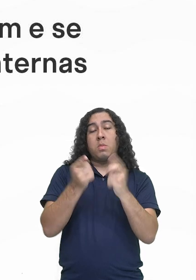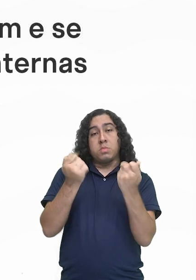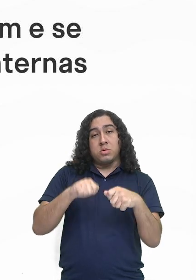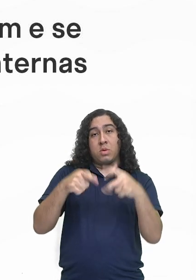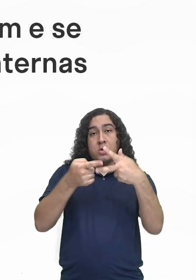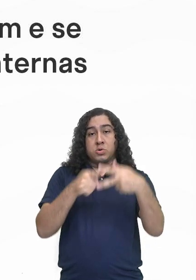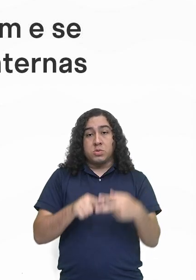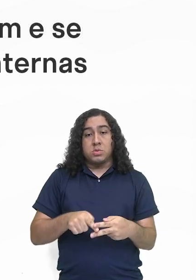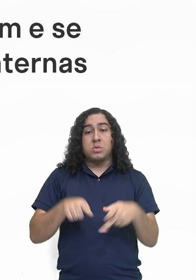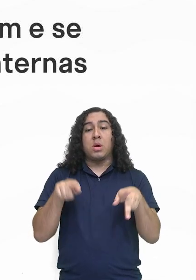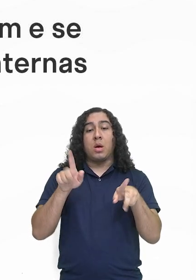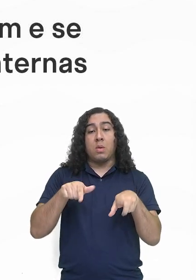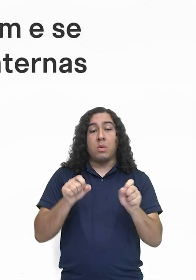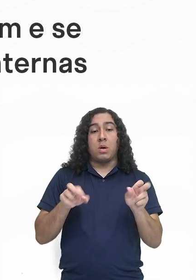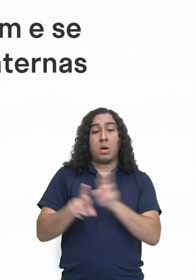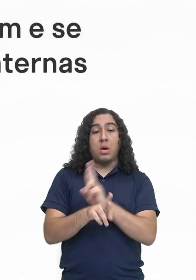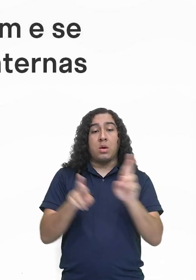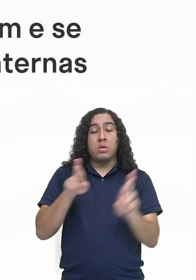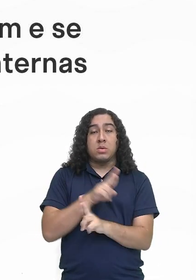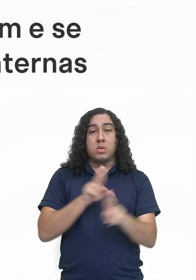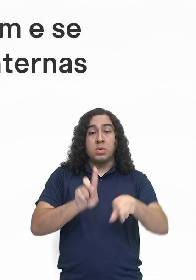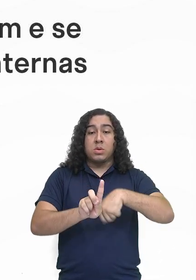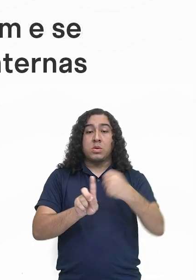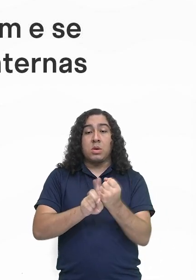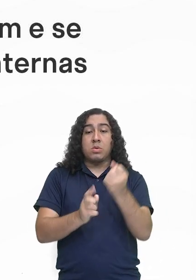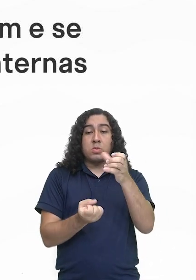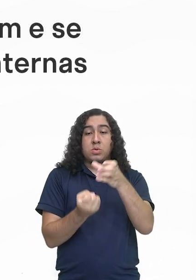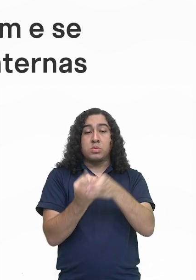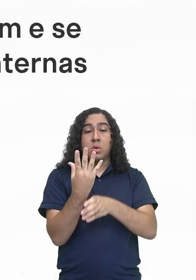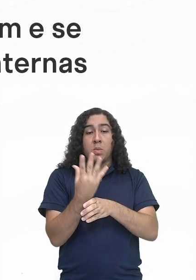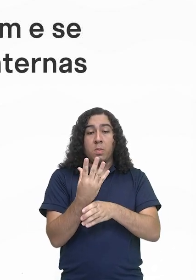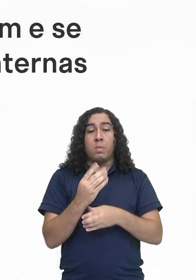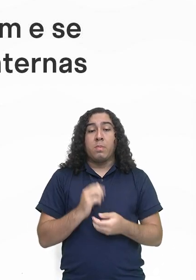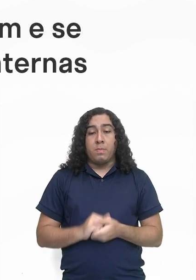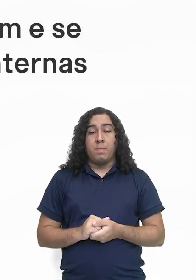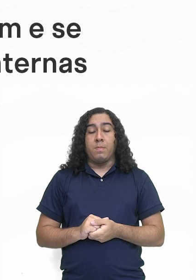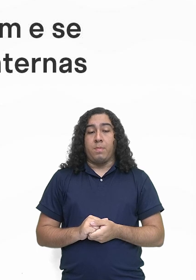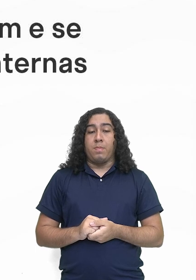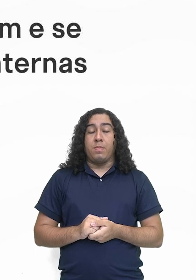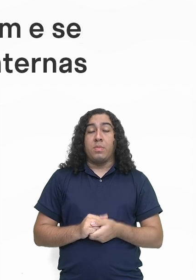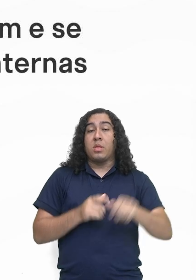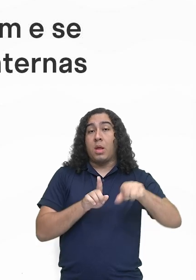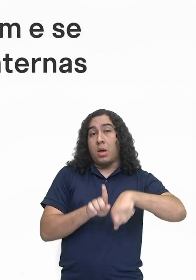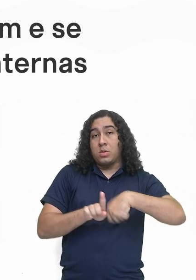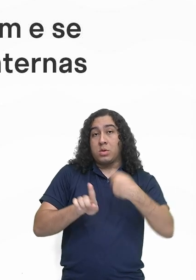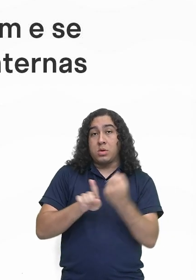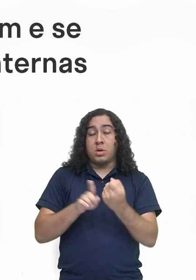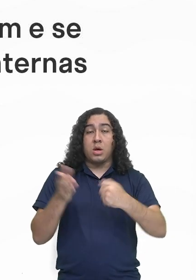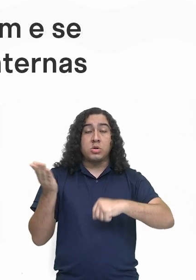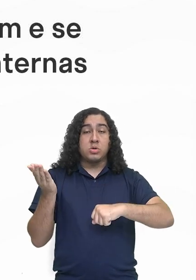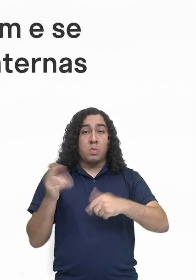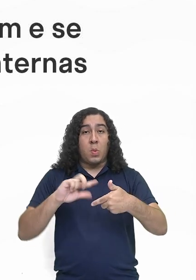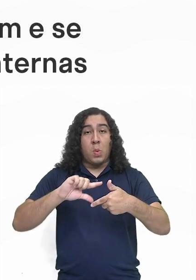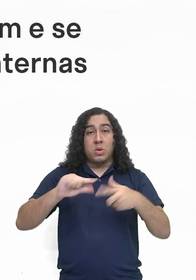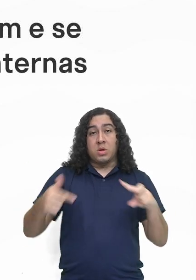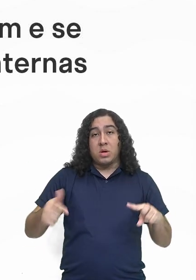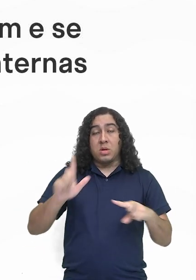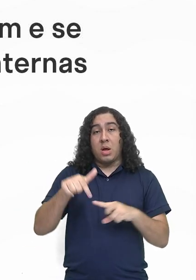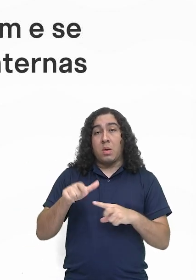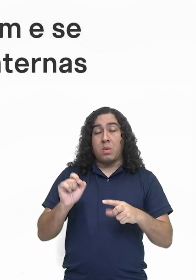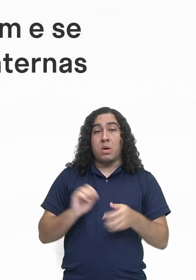chama de relações sociais de produção, que no caso da sociedade moderna é a burguesia